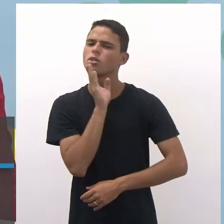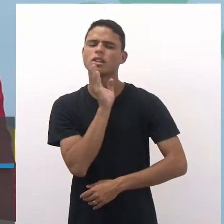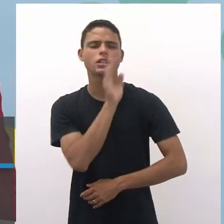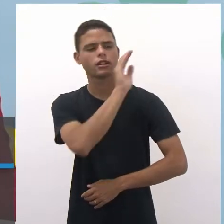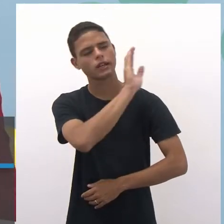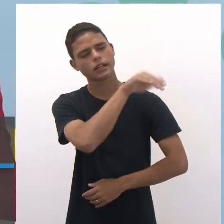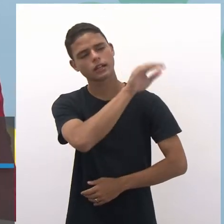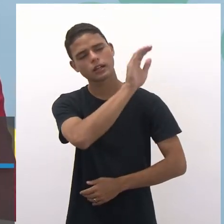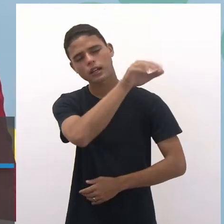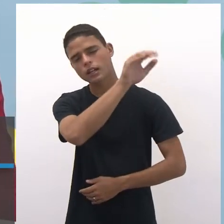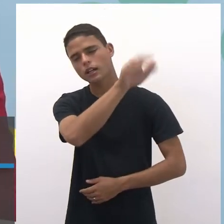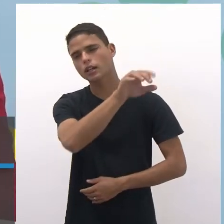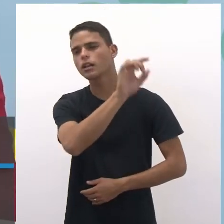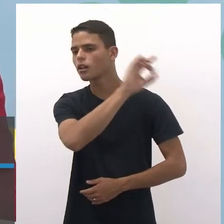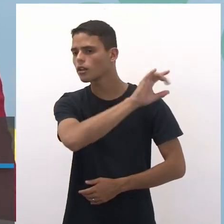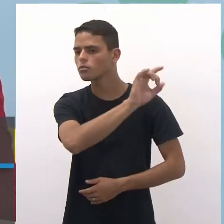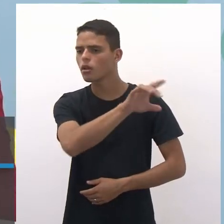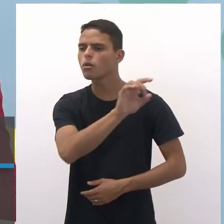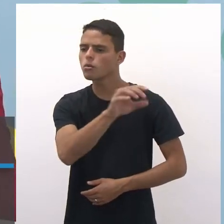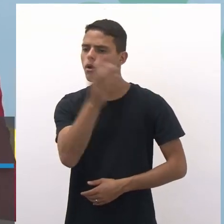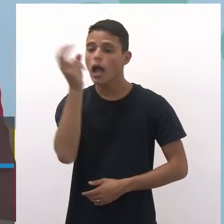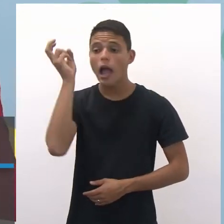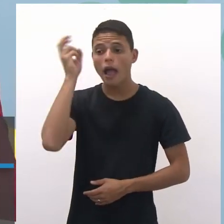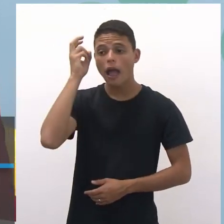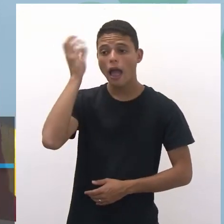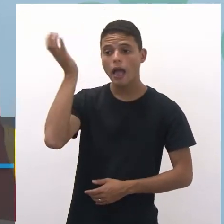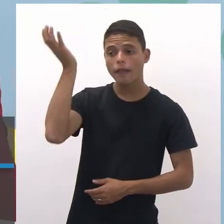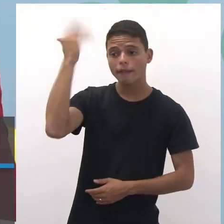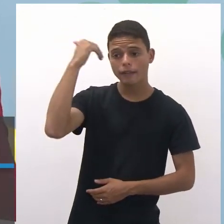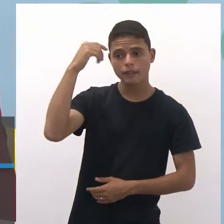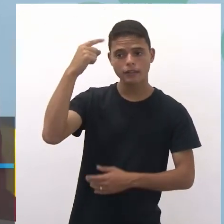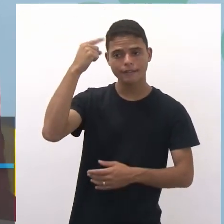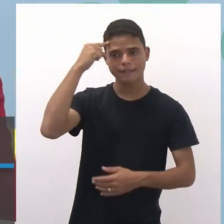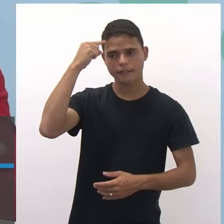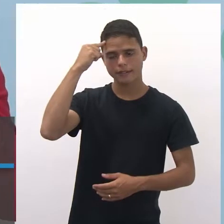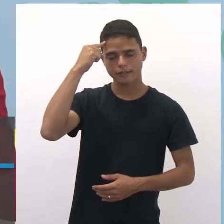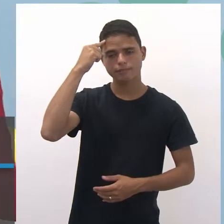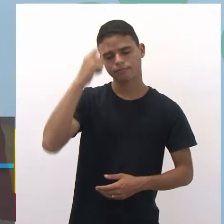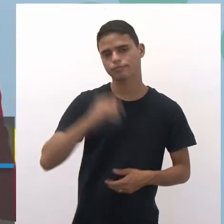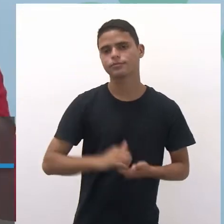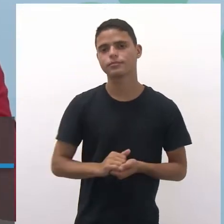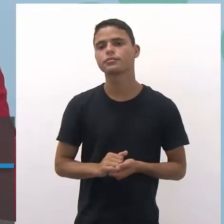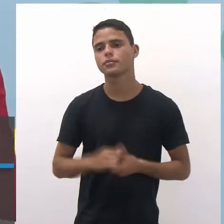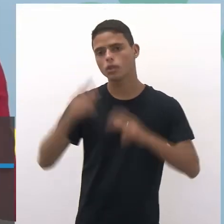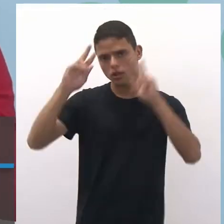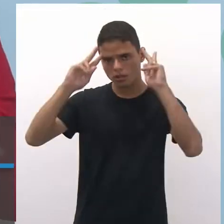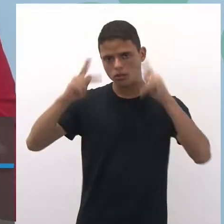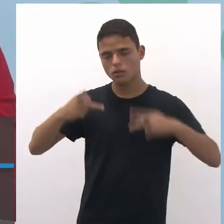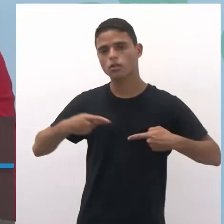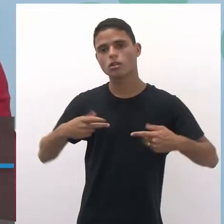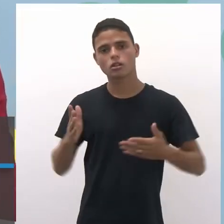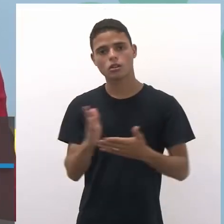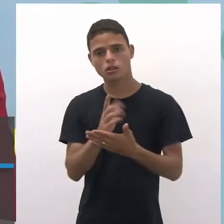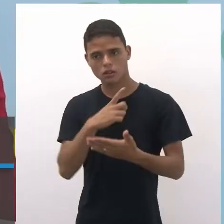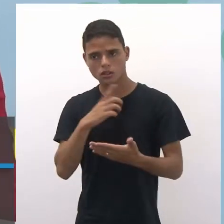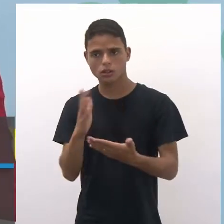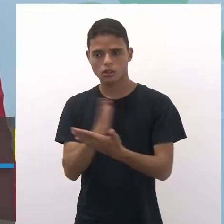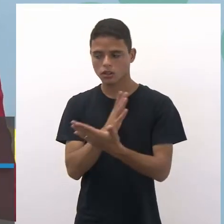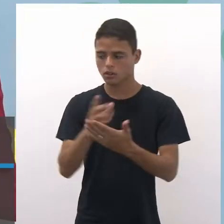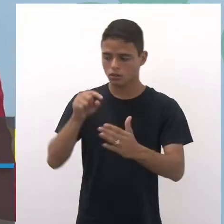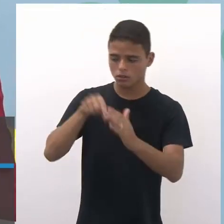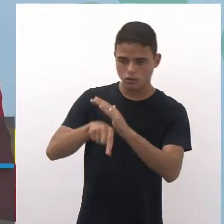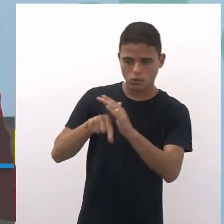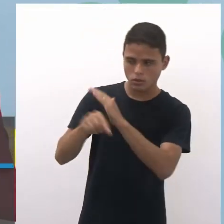da perspectiva intelectual, né? O ser humano, tem estudos da psicologia que explicam isso,